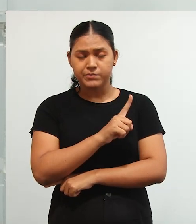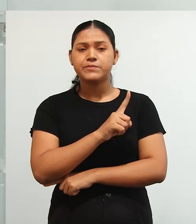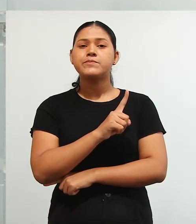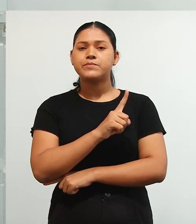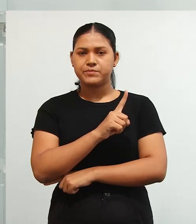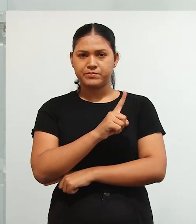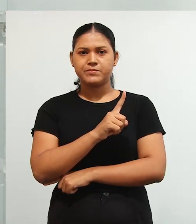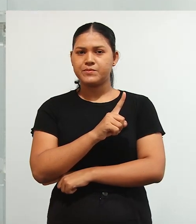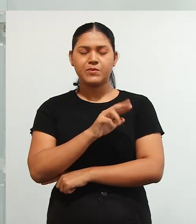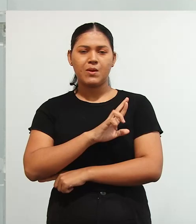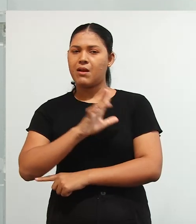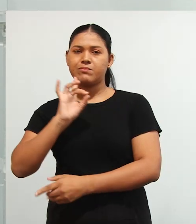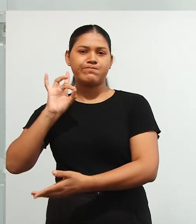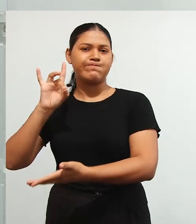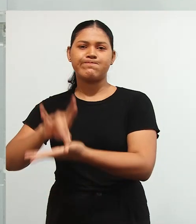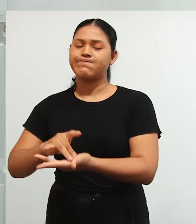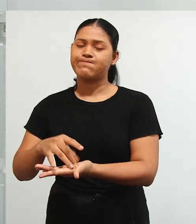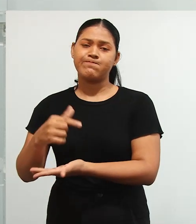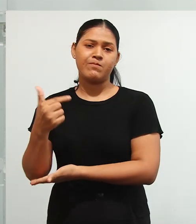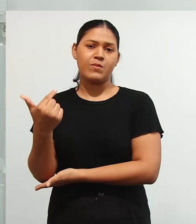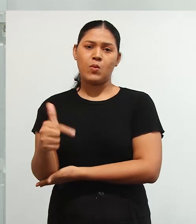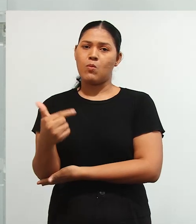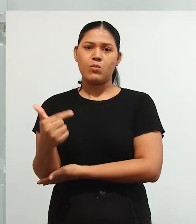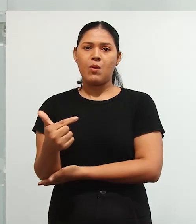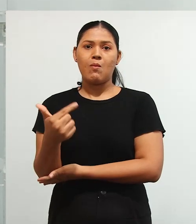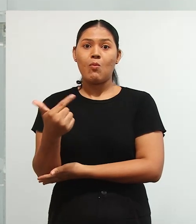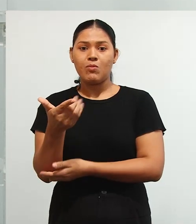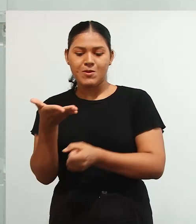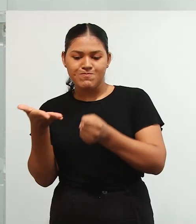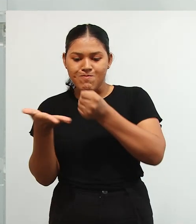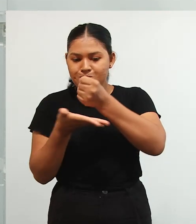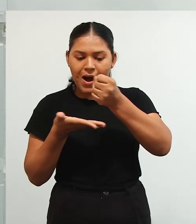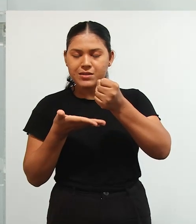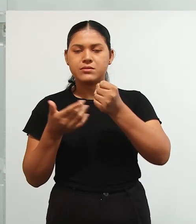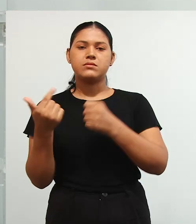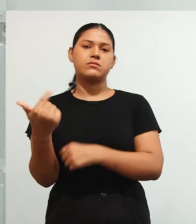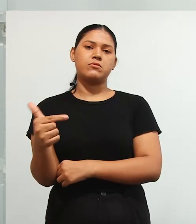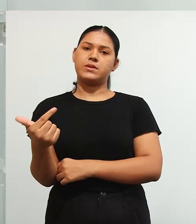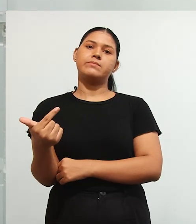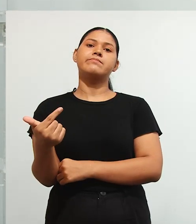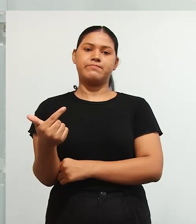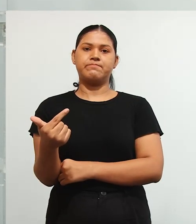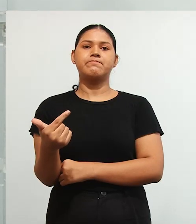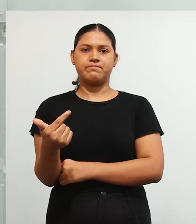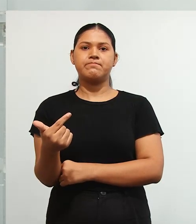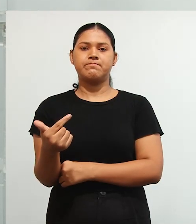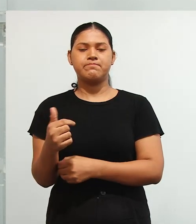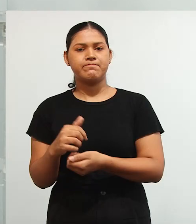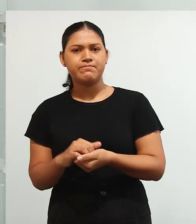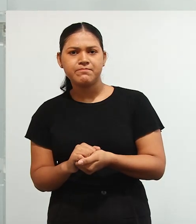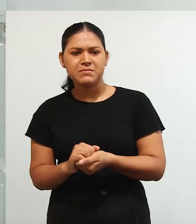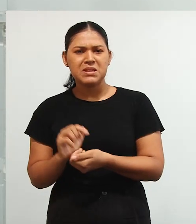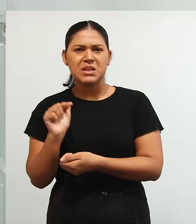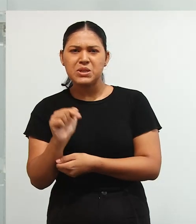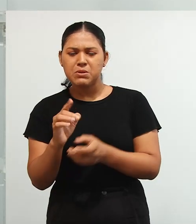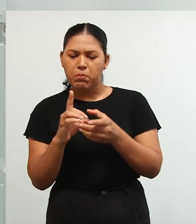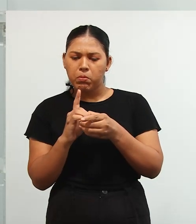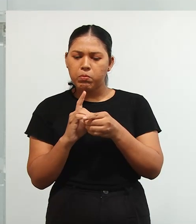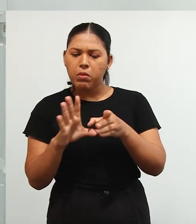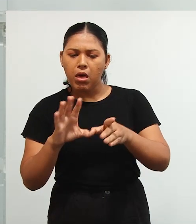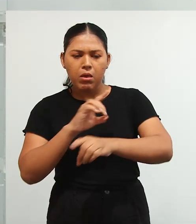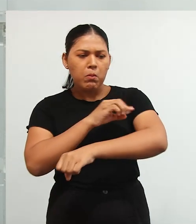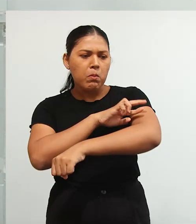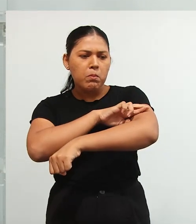expressa uma irrealidade. Ele não tem nenhum pé na realidade, tá certo? Ele, na realidade, serviu para